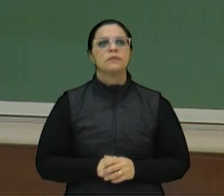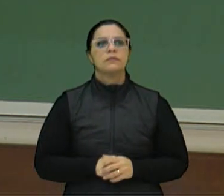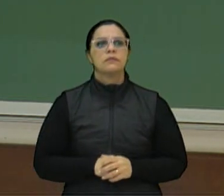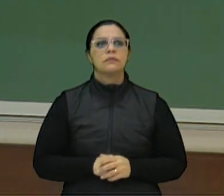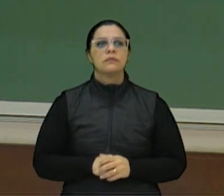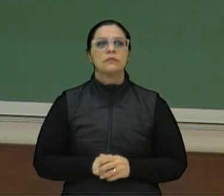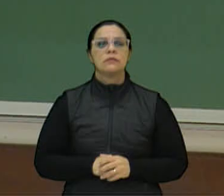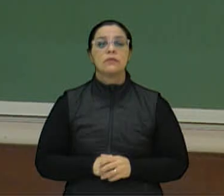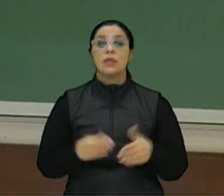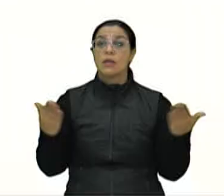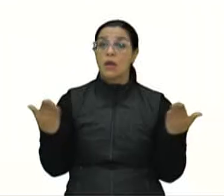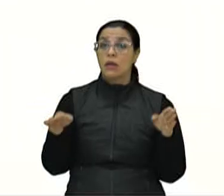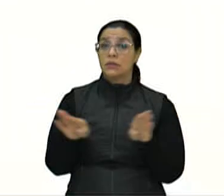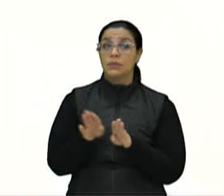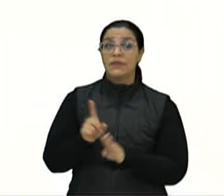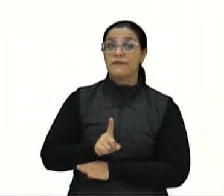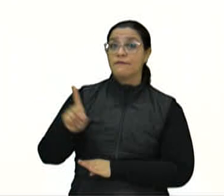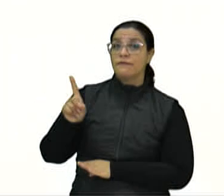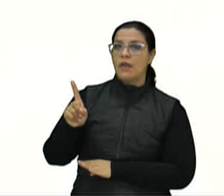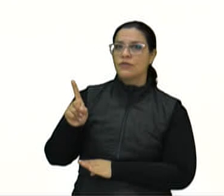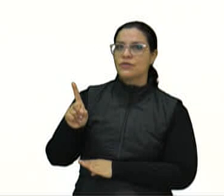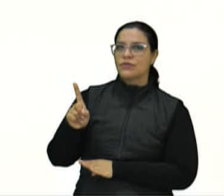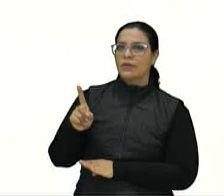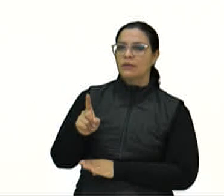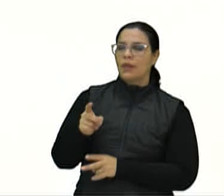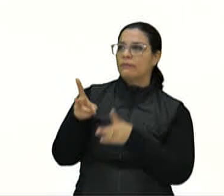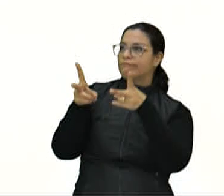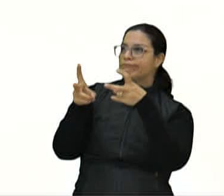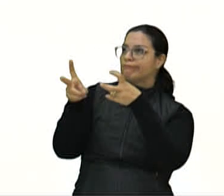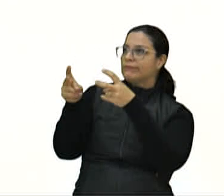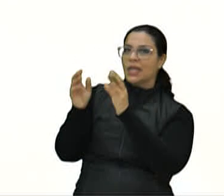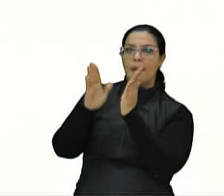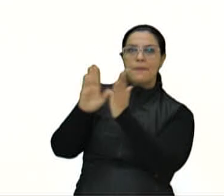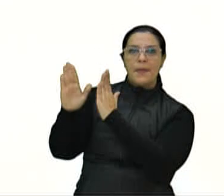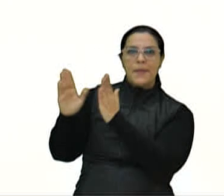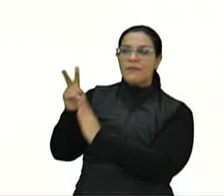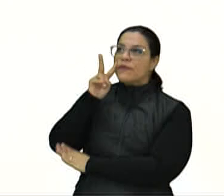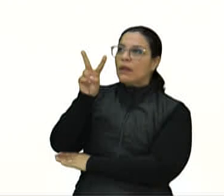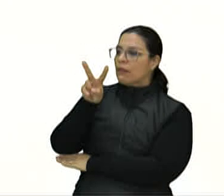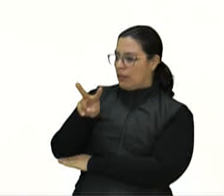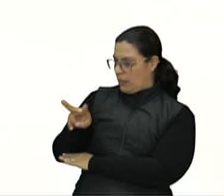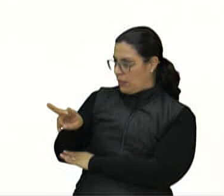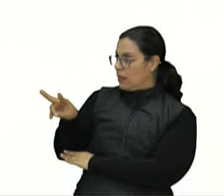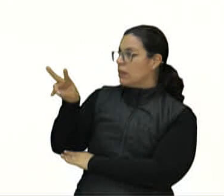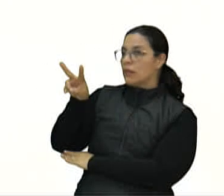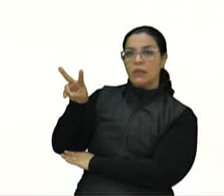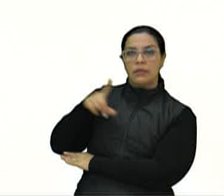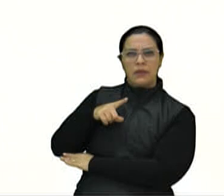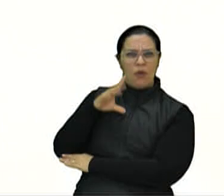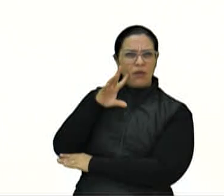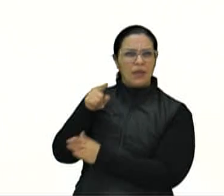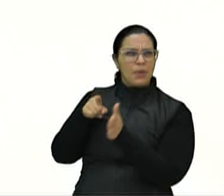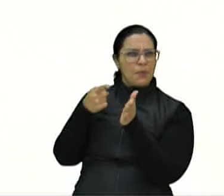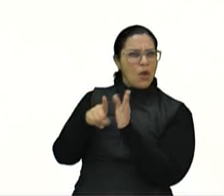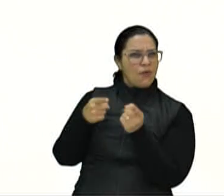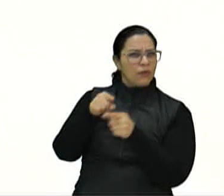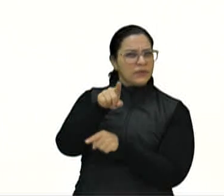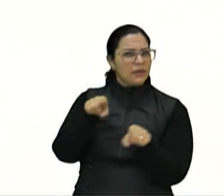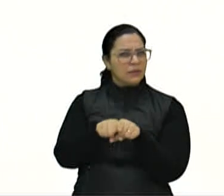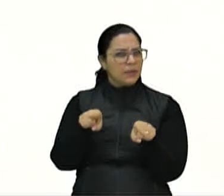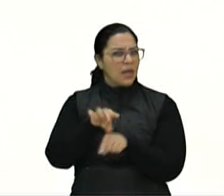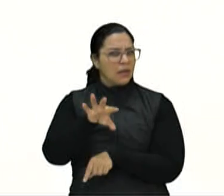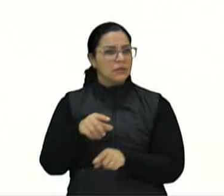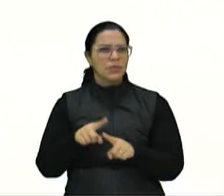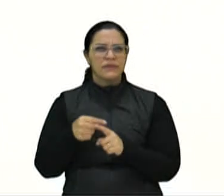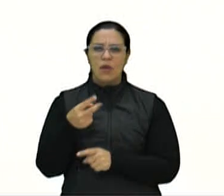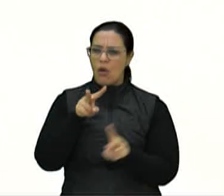supermercado. E olha a quantidade de oferta que tem aos nossos olhos. Vocês vão entender porque eu estou lhe provocando também com isso.